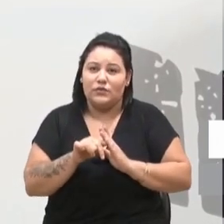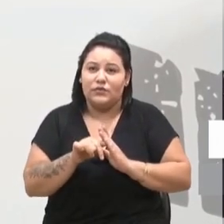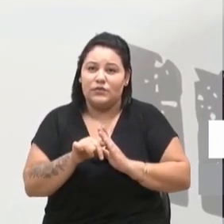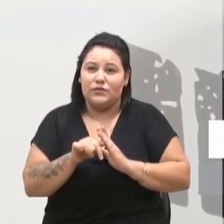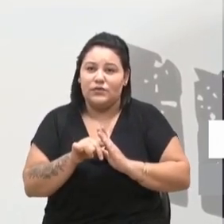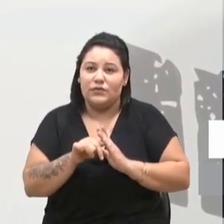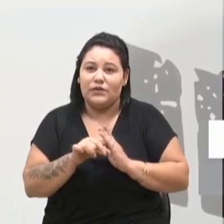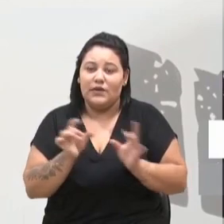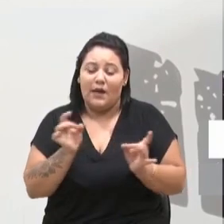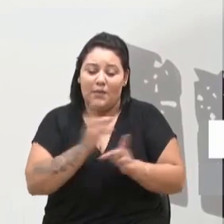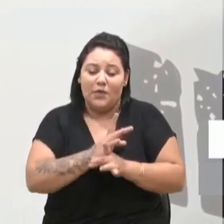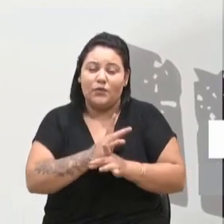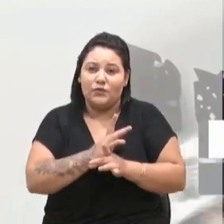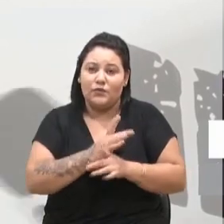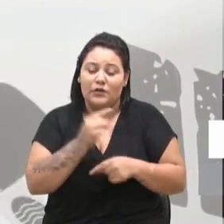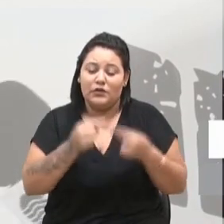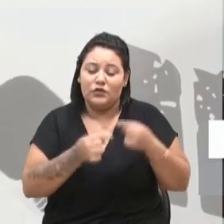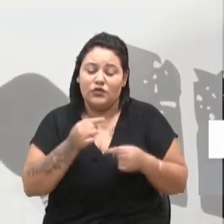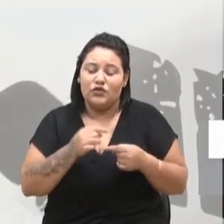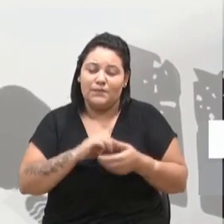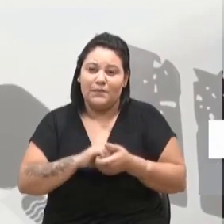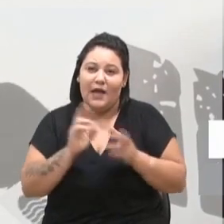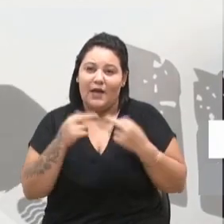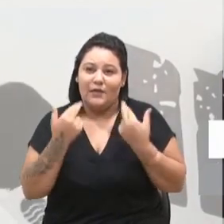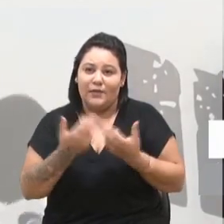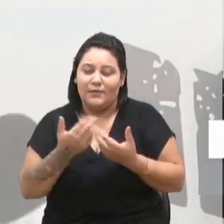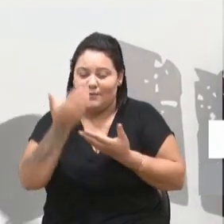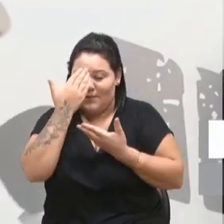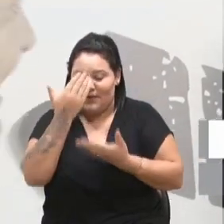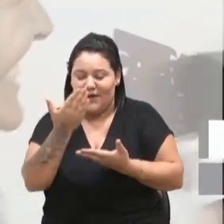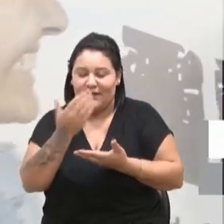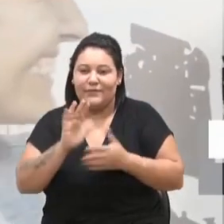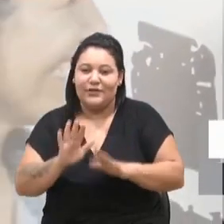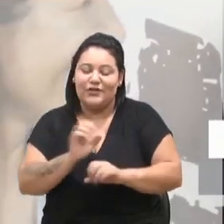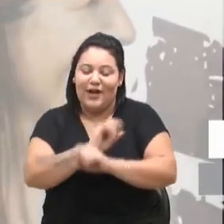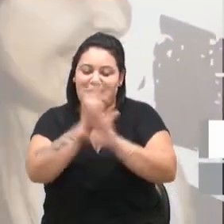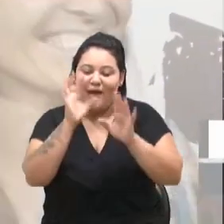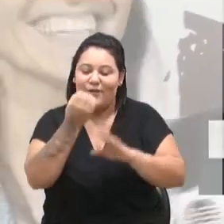ser pautado nas nossas sessões. Muito obrigada pelos esclarecimentos. Bom dia. Bom dia.